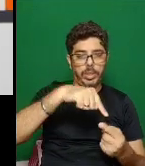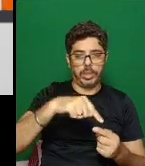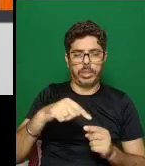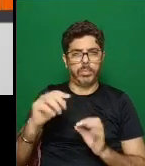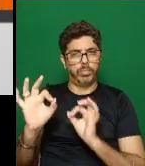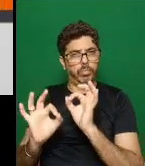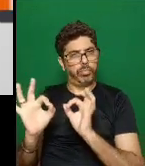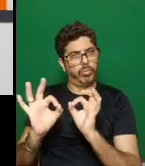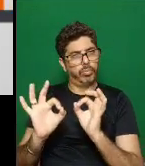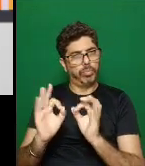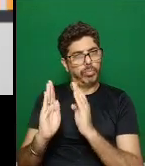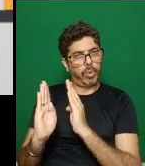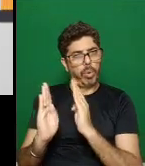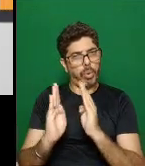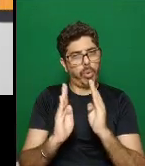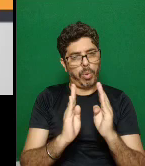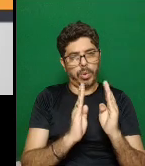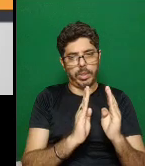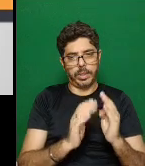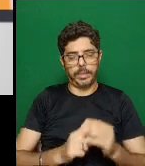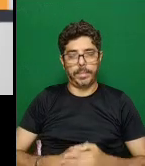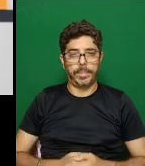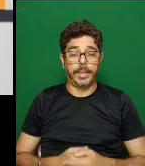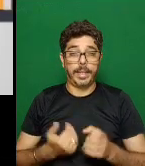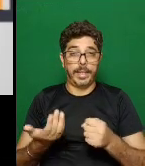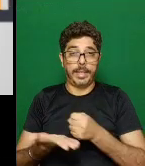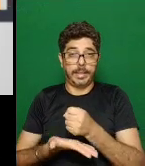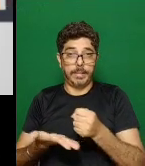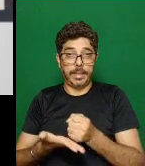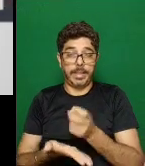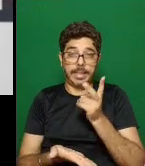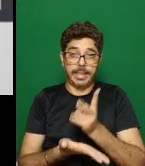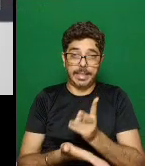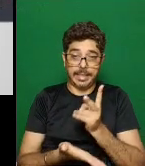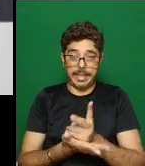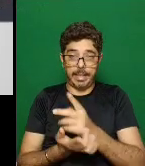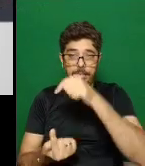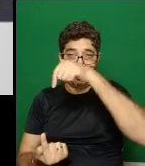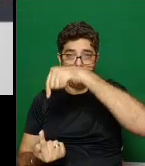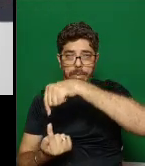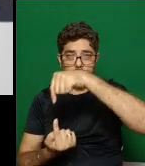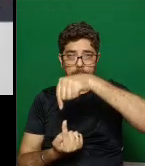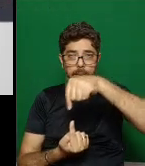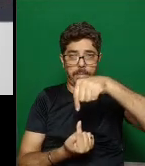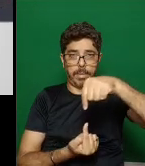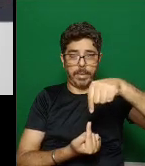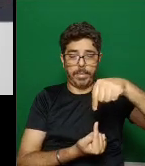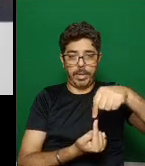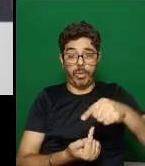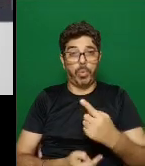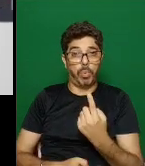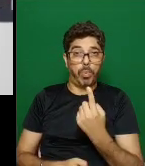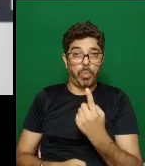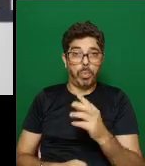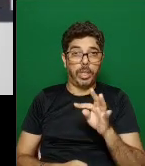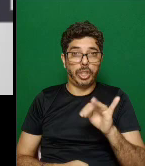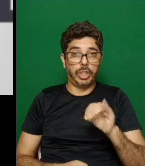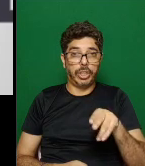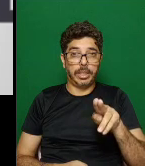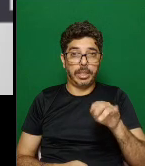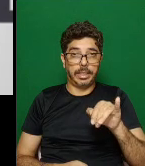sempre vai ocorrer. Ou seja, as bases vão sempre se ordenar de tal forma que uma timina vai sempre se